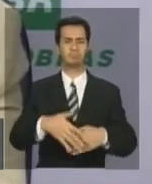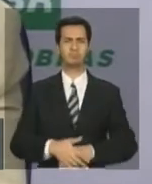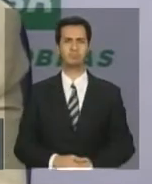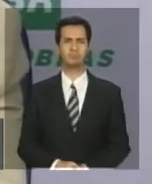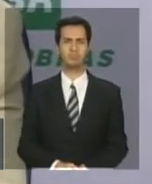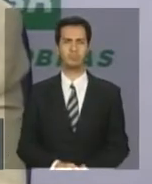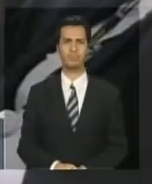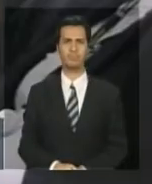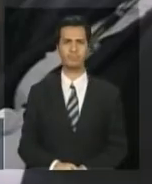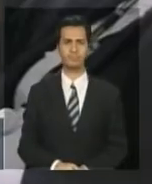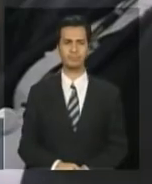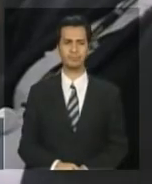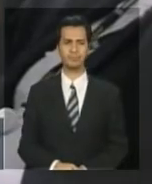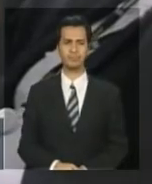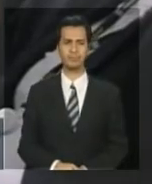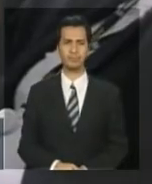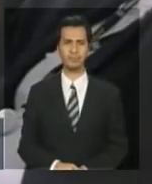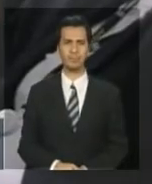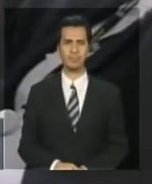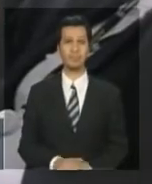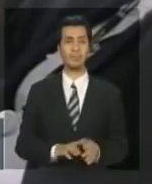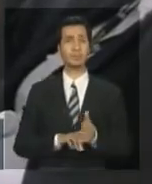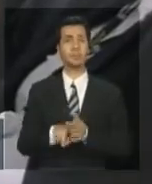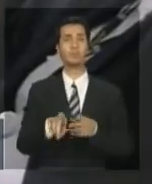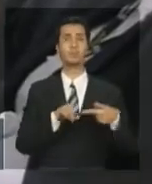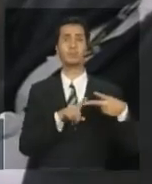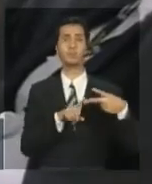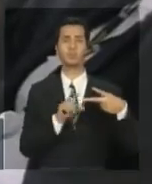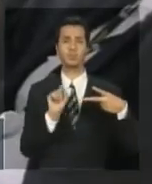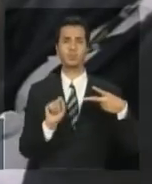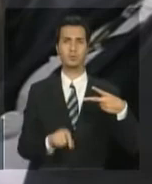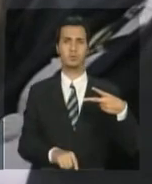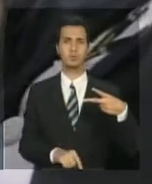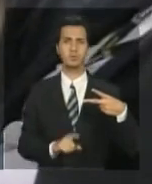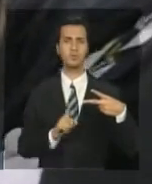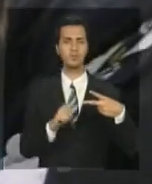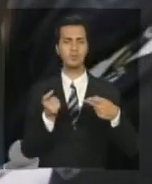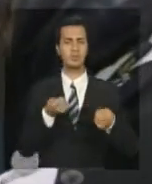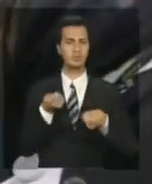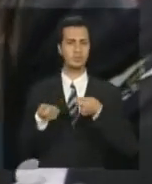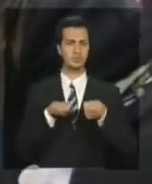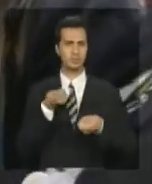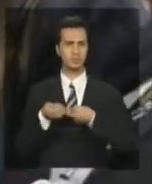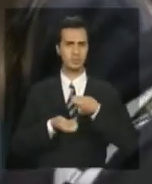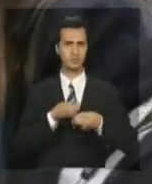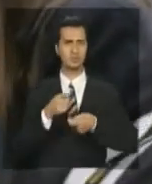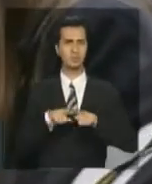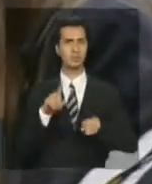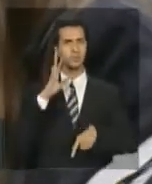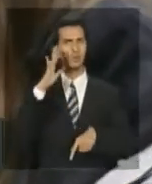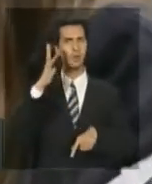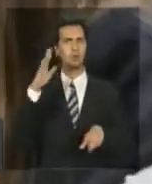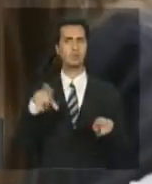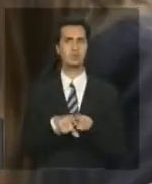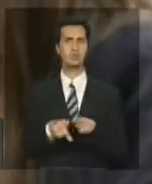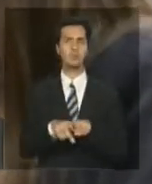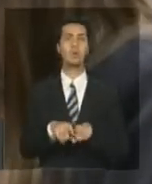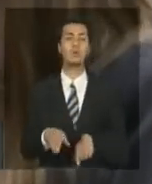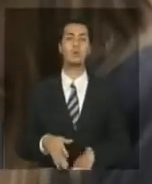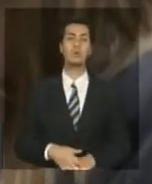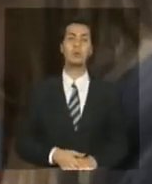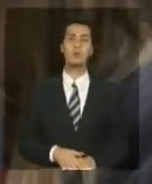A segunda questão é uma questão mais de administração, mas uma questão ideológica. A Petrobras teve,